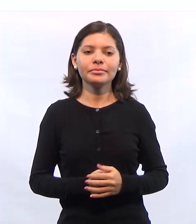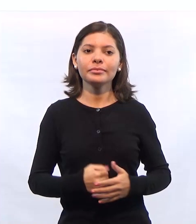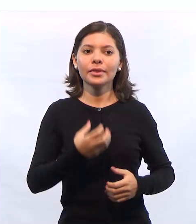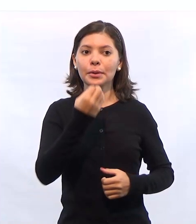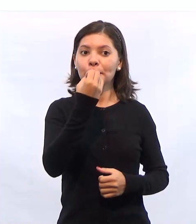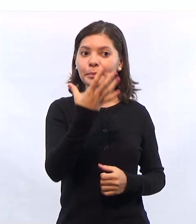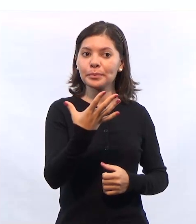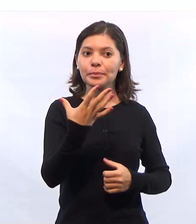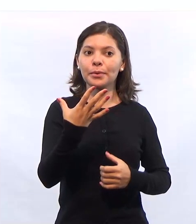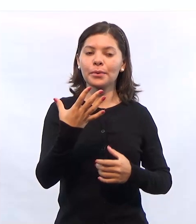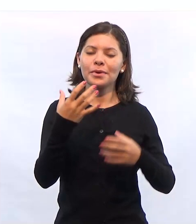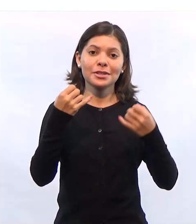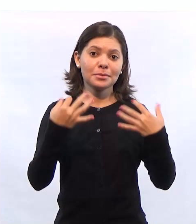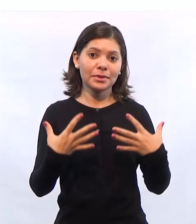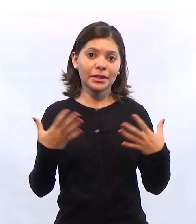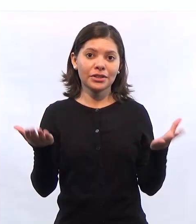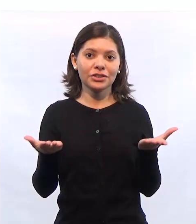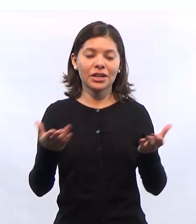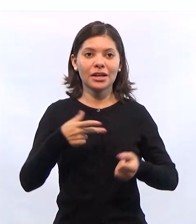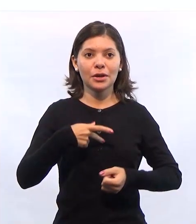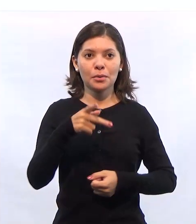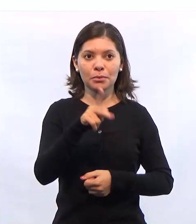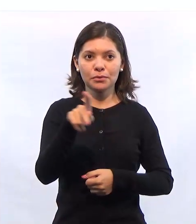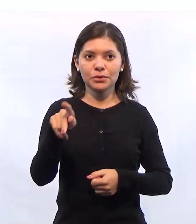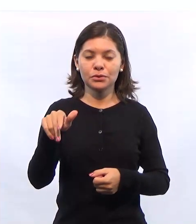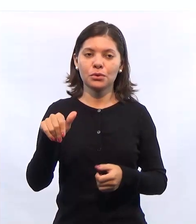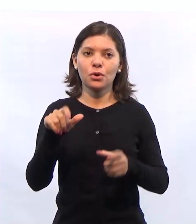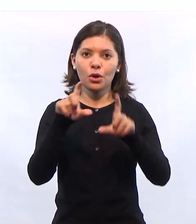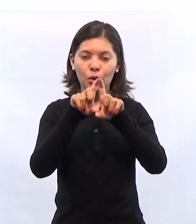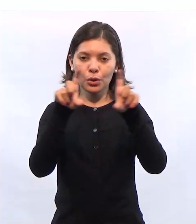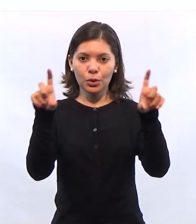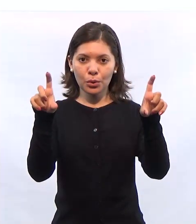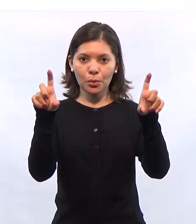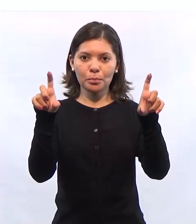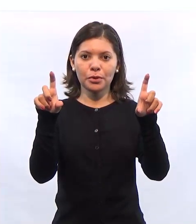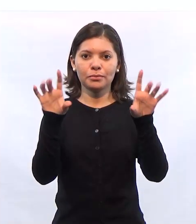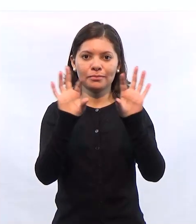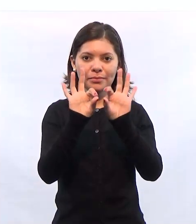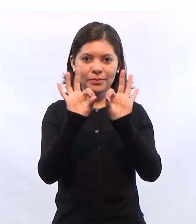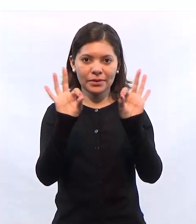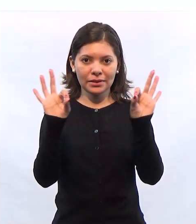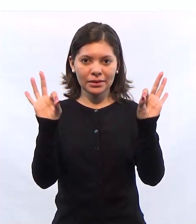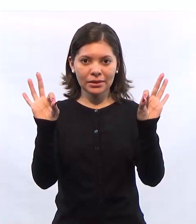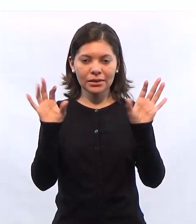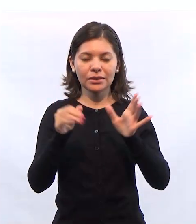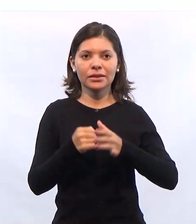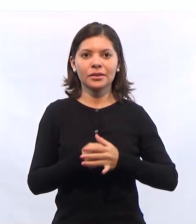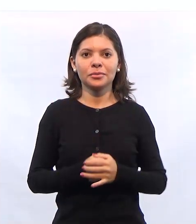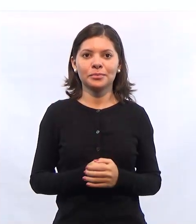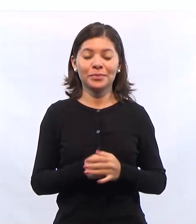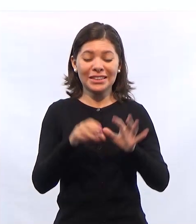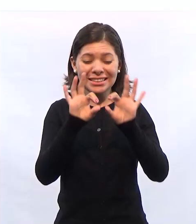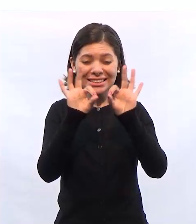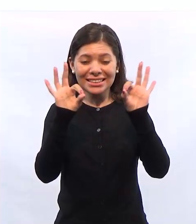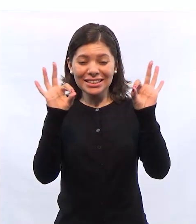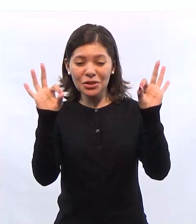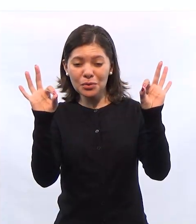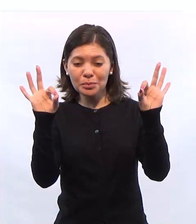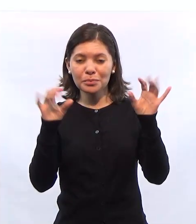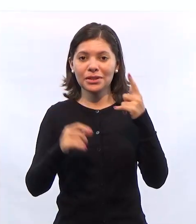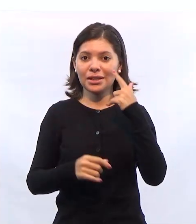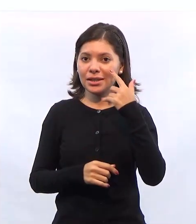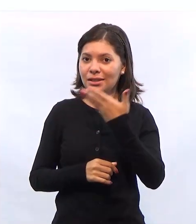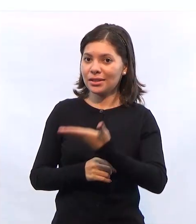bom Como lhe falei eu sou o Professor Alberto Viana mas o meu nome completo é Alberto Bruno de Oliveira Viana esse nomão grande